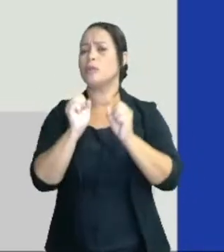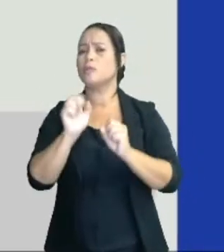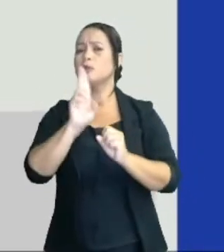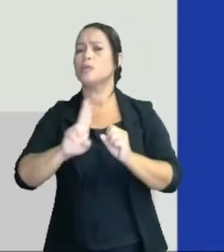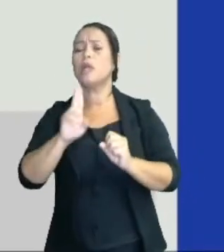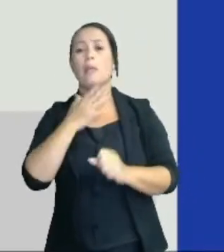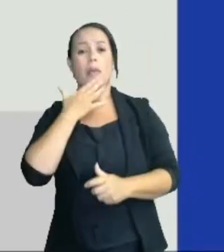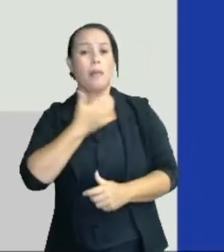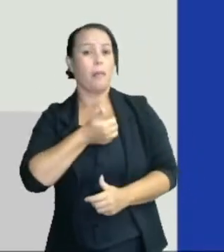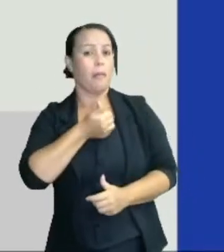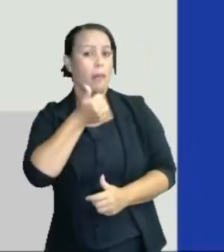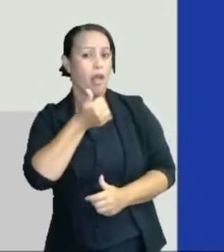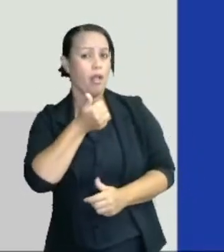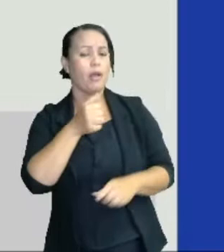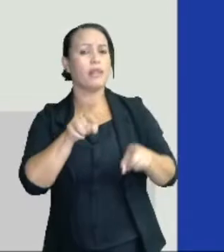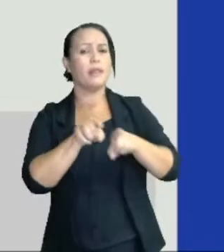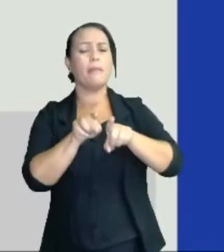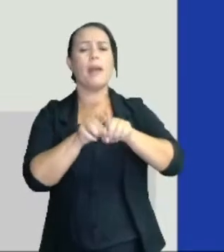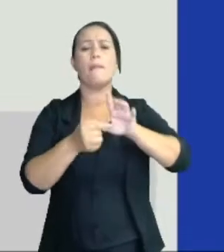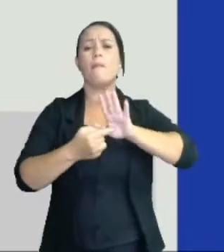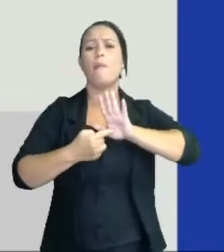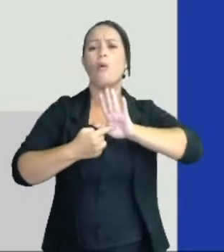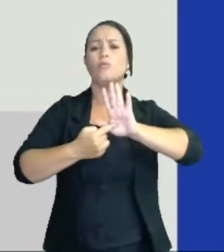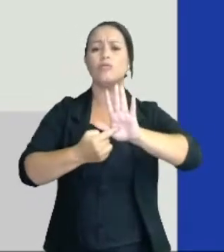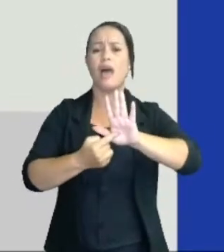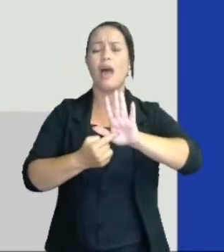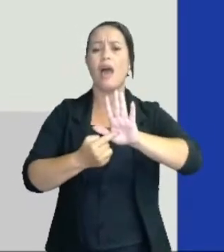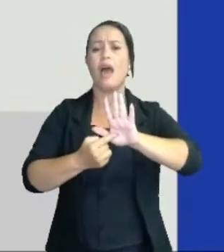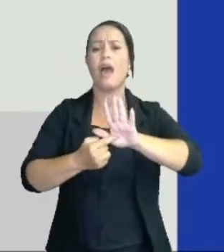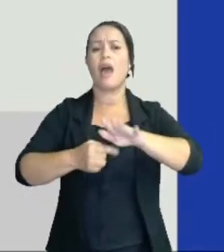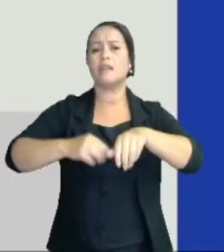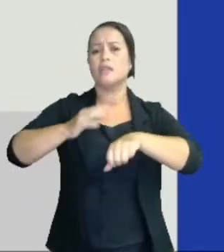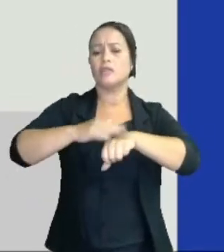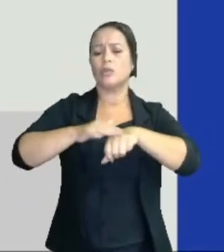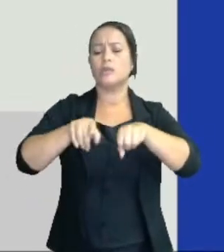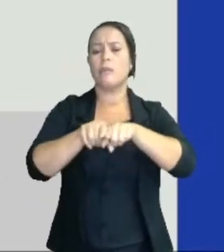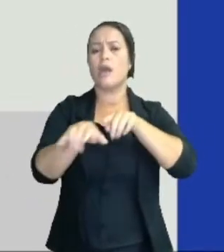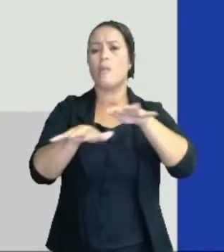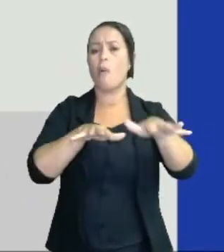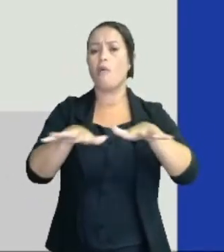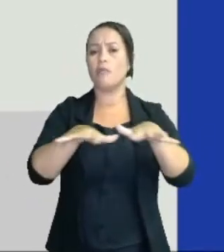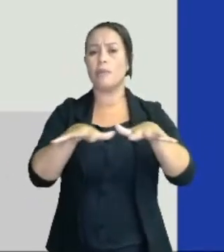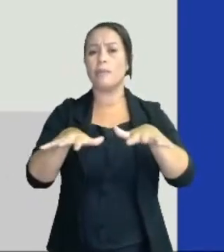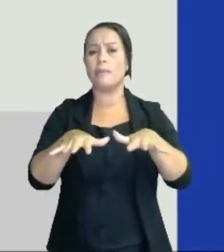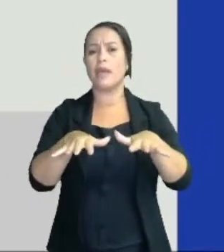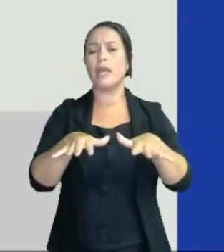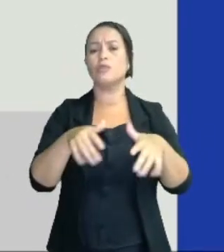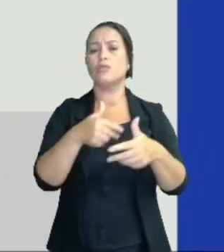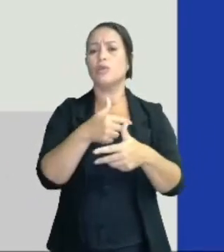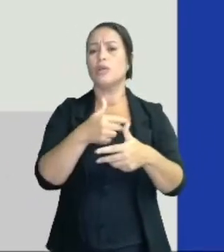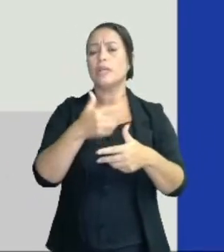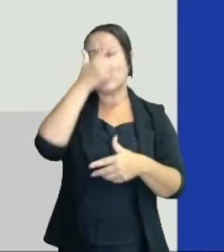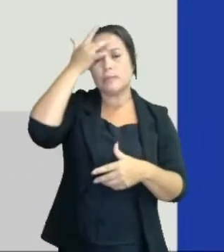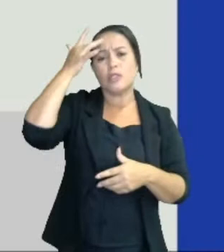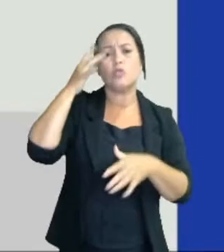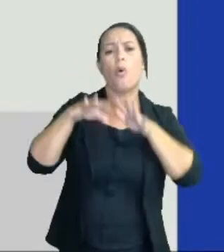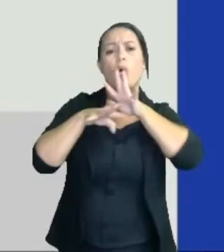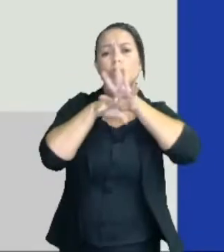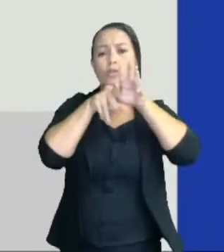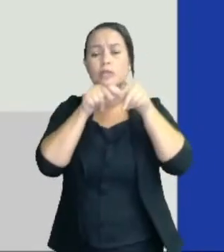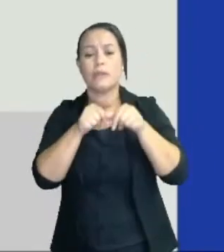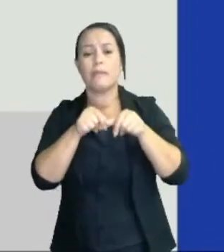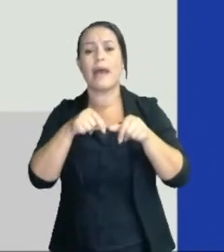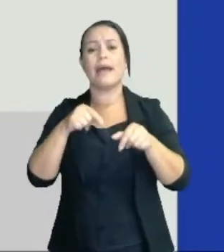ou para melhor representar as ações e movimento dos personagens durante a narrativa